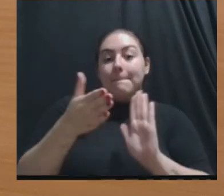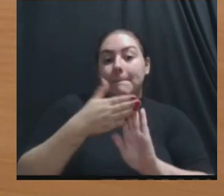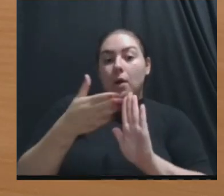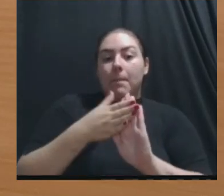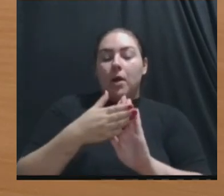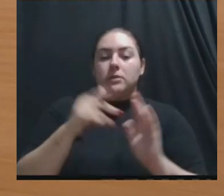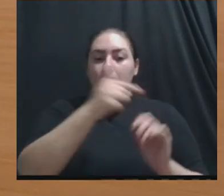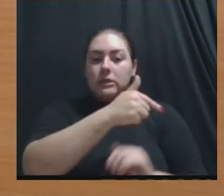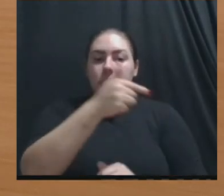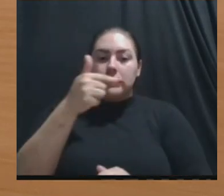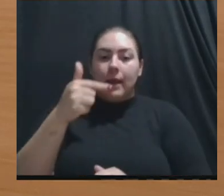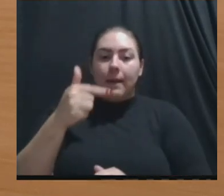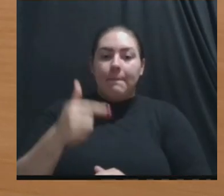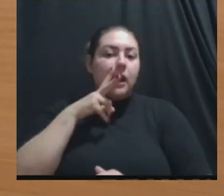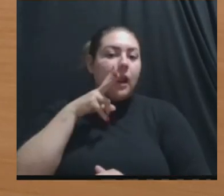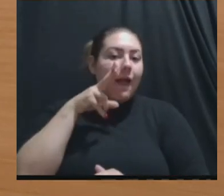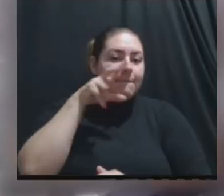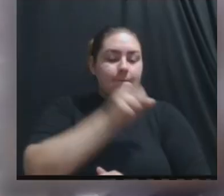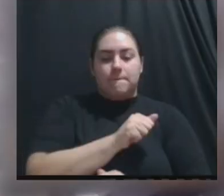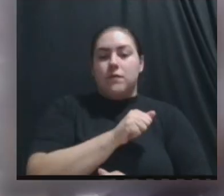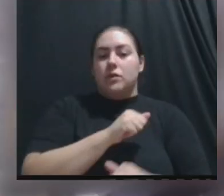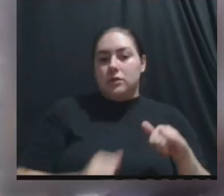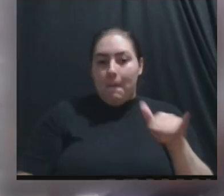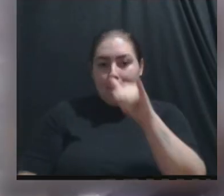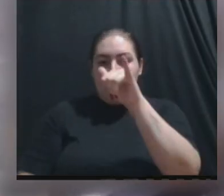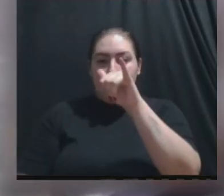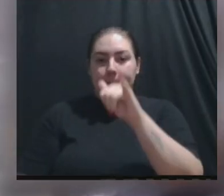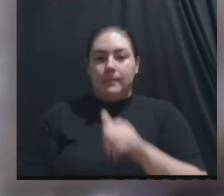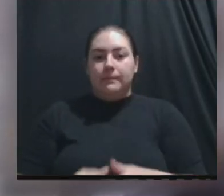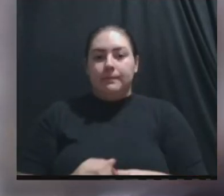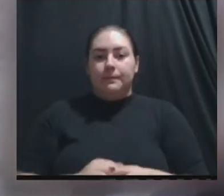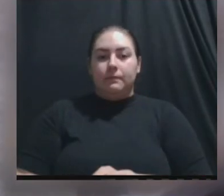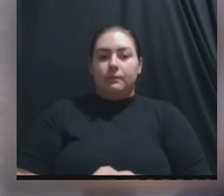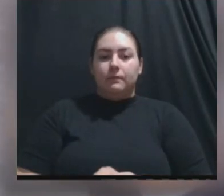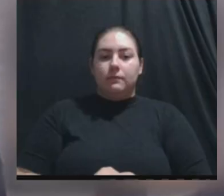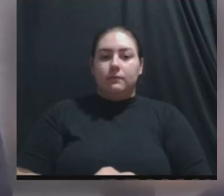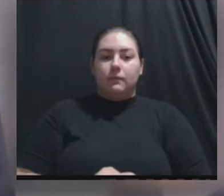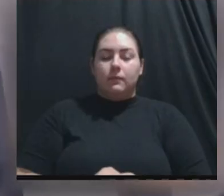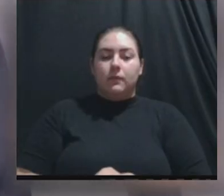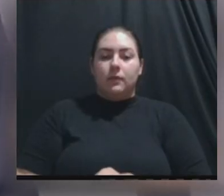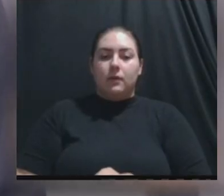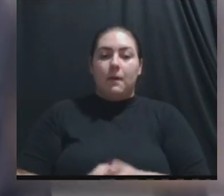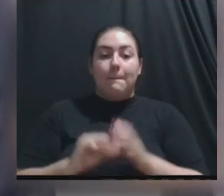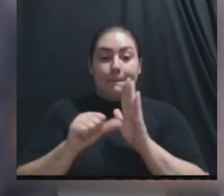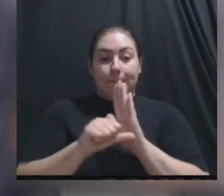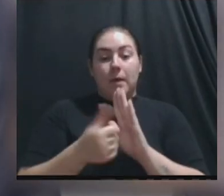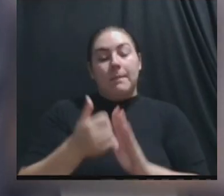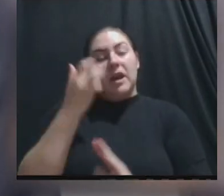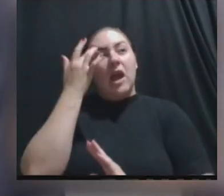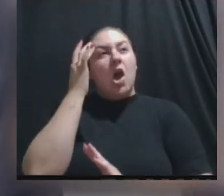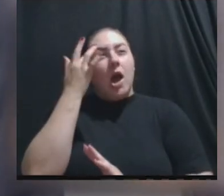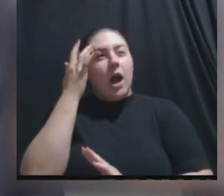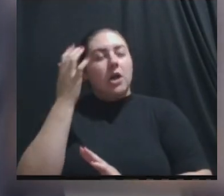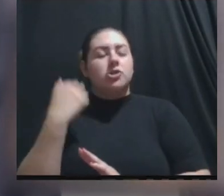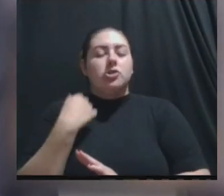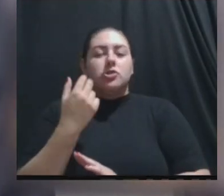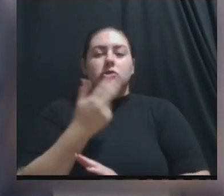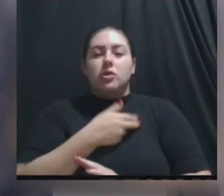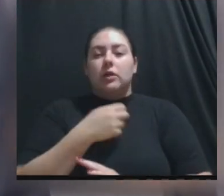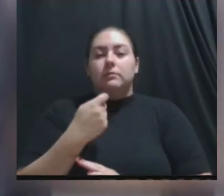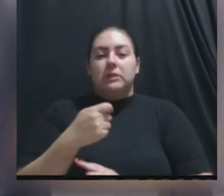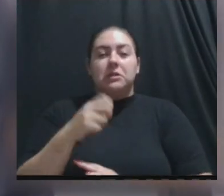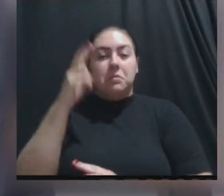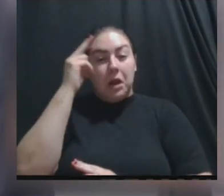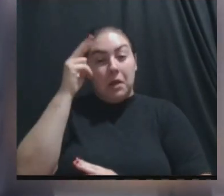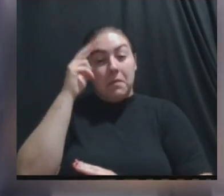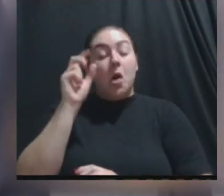Brasileira, como justifica o presidente. Primeiro, eu acho que a gente tem que lembrar qual foi a participação do Brasil